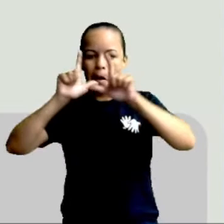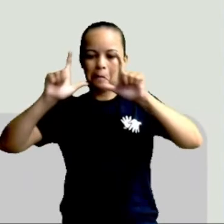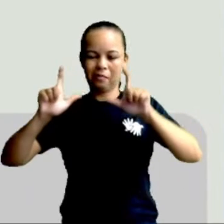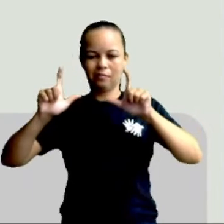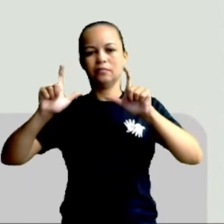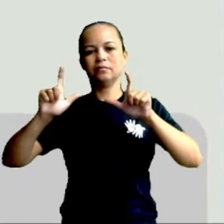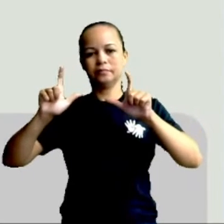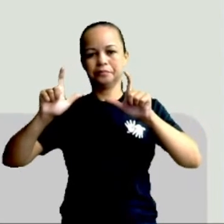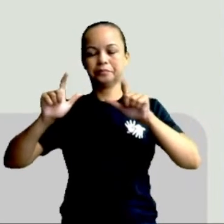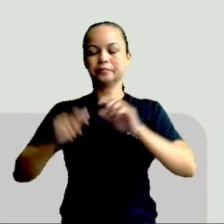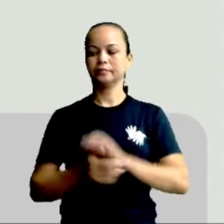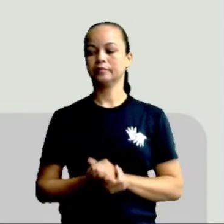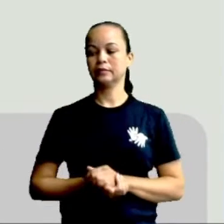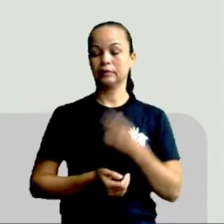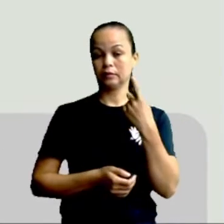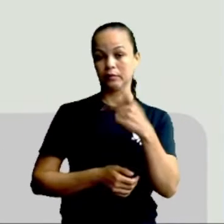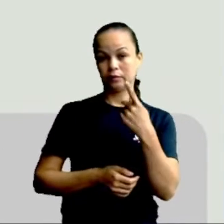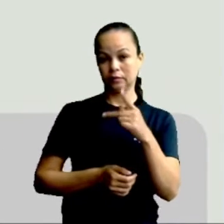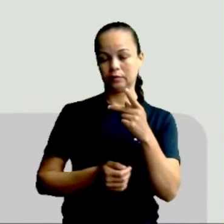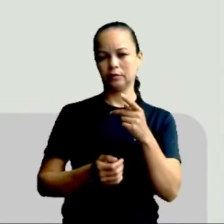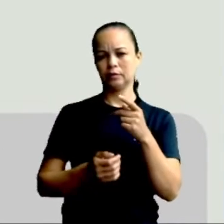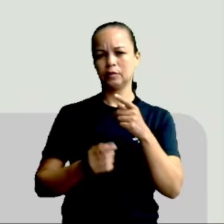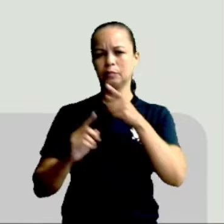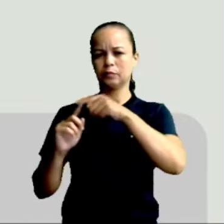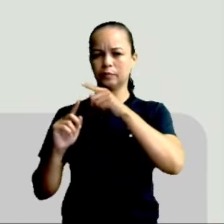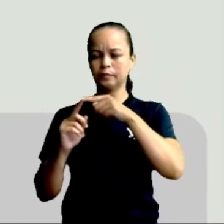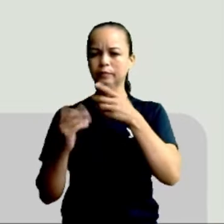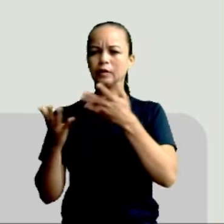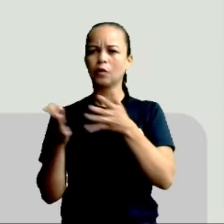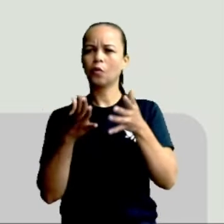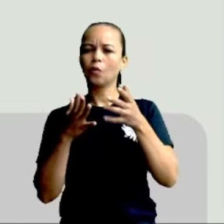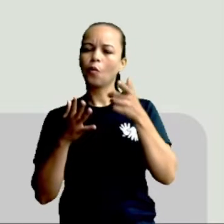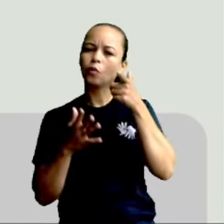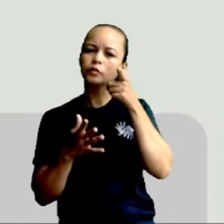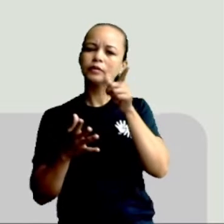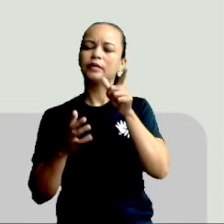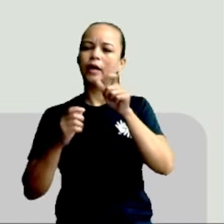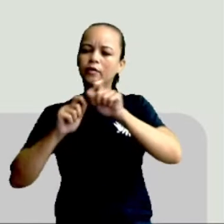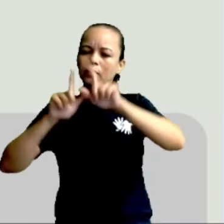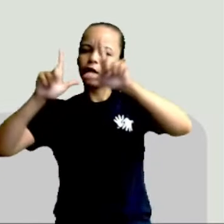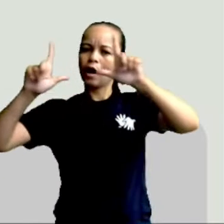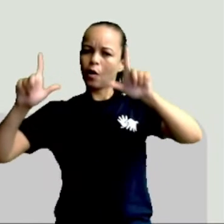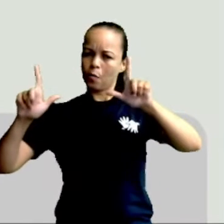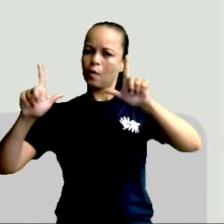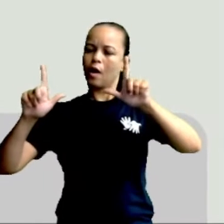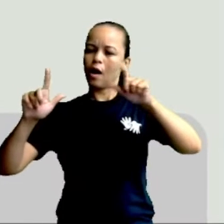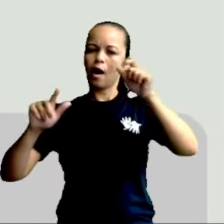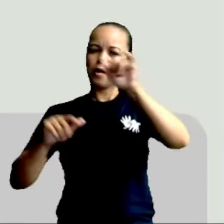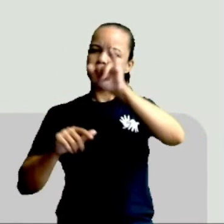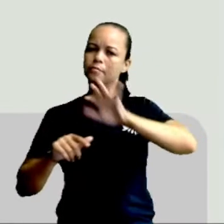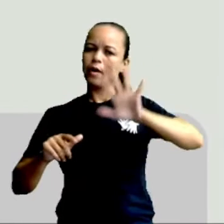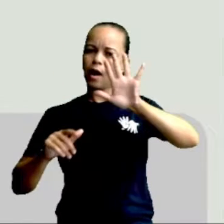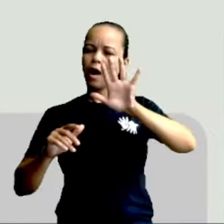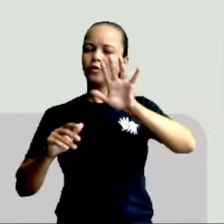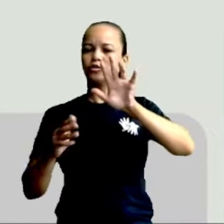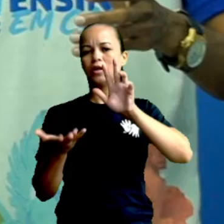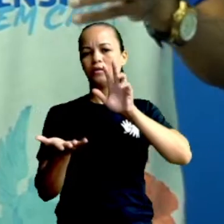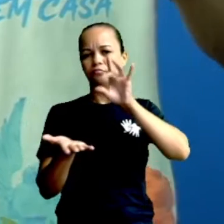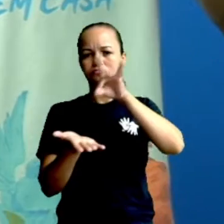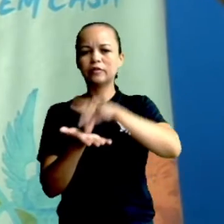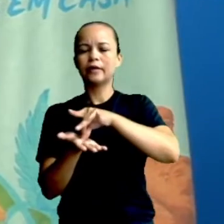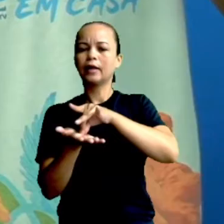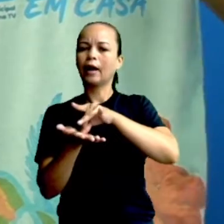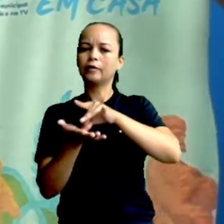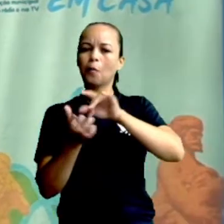tipo de espelho ele consegue também conjugar uma imagem real, tá? Portanto, invertida. Volta aqui para